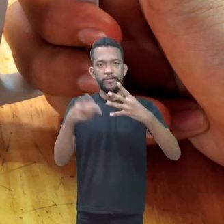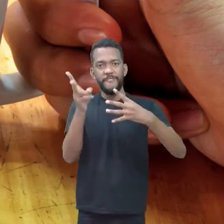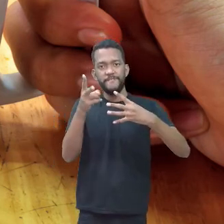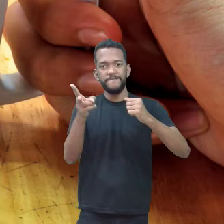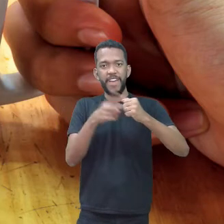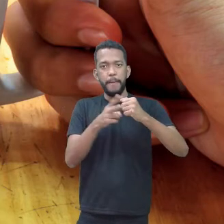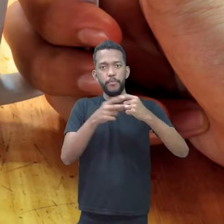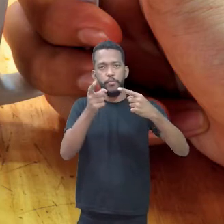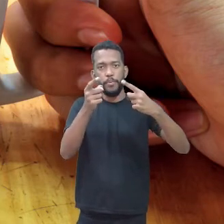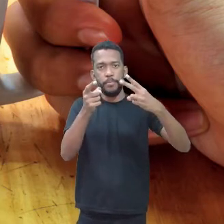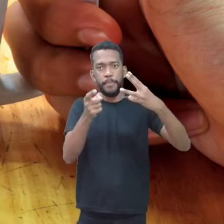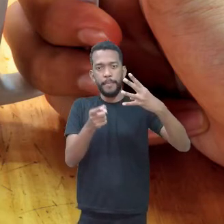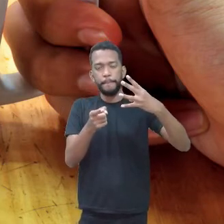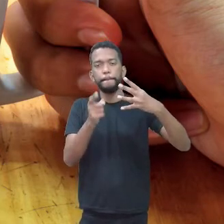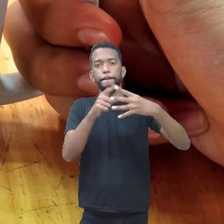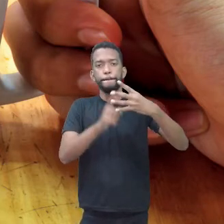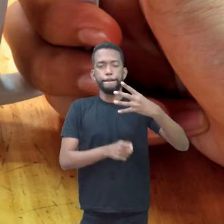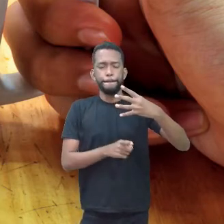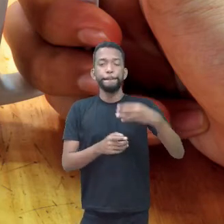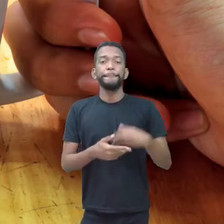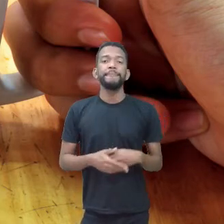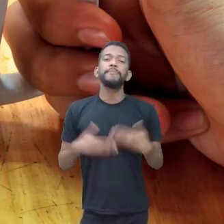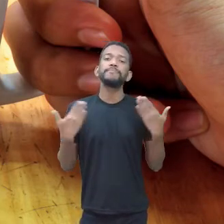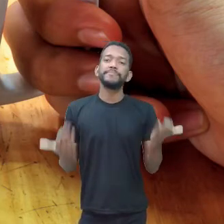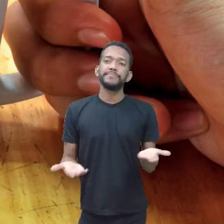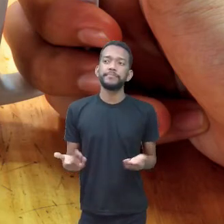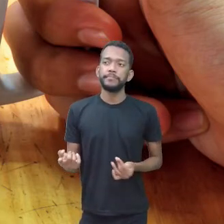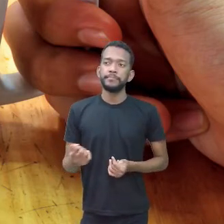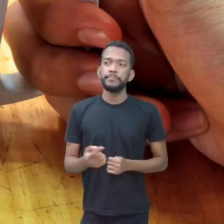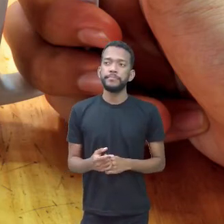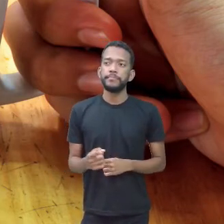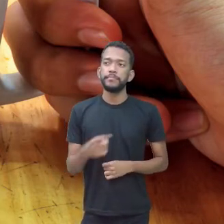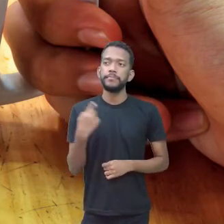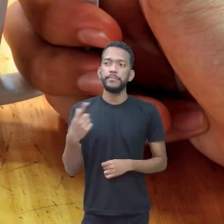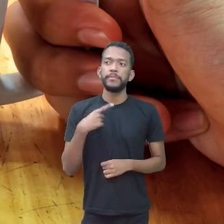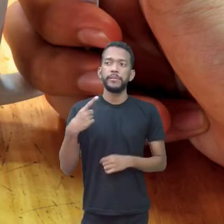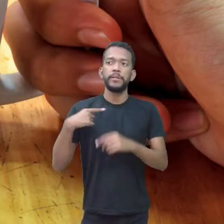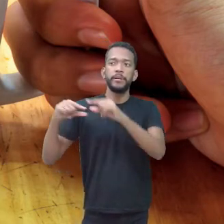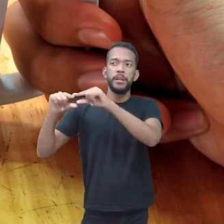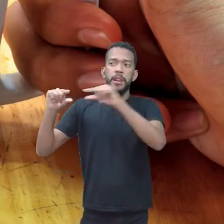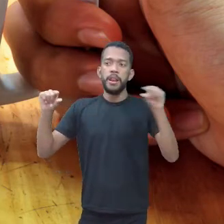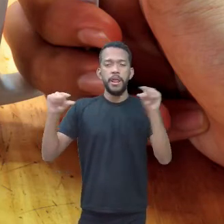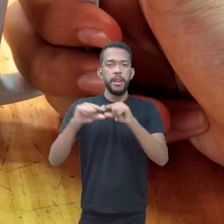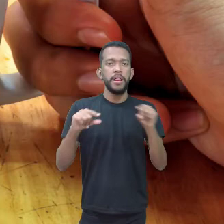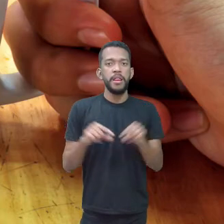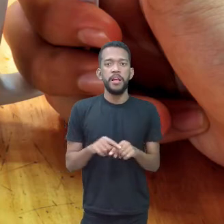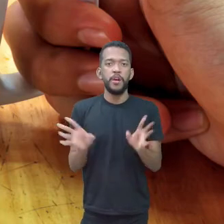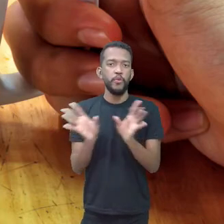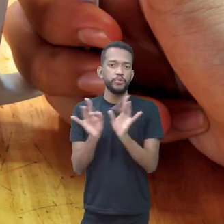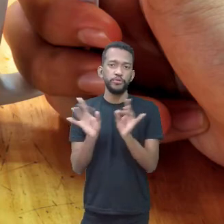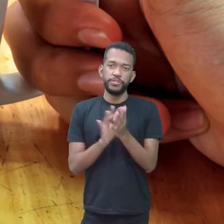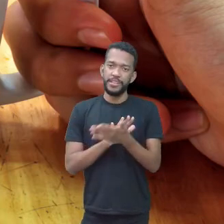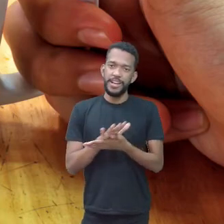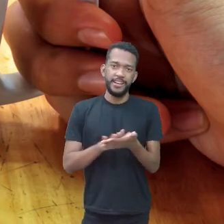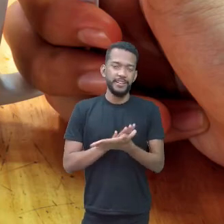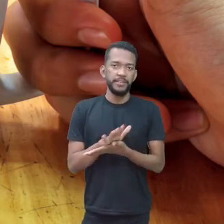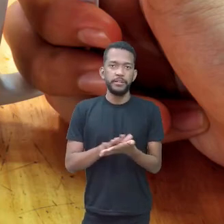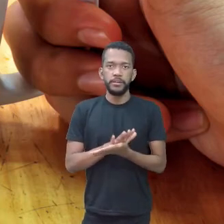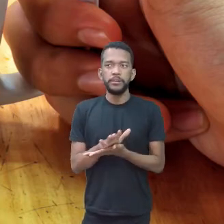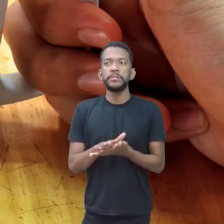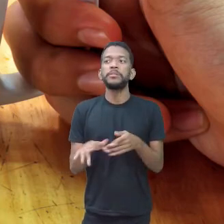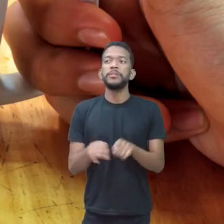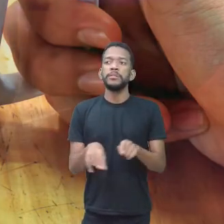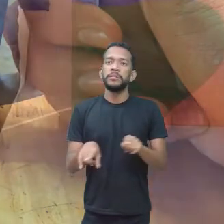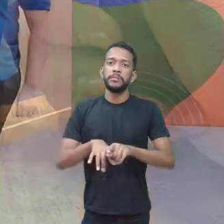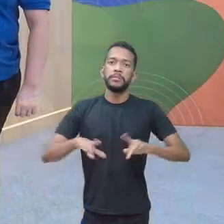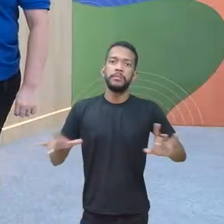verbos aí. Então, nós temos uma frase que não tem conjunção. E está